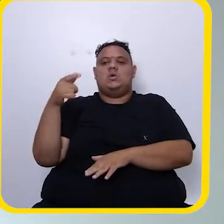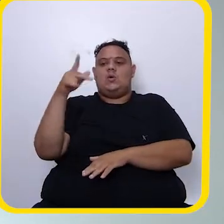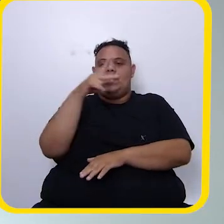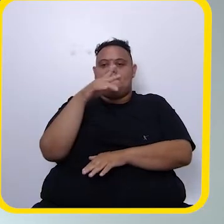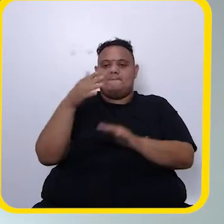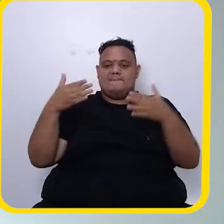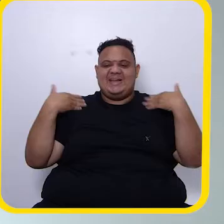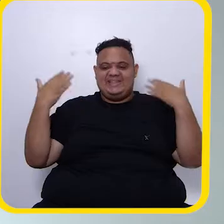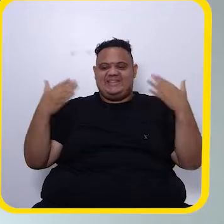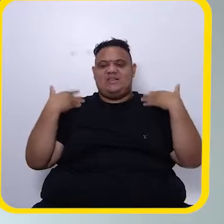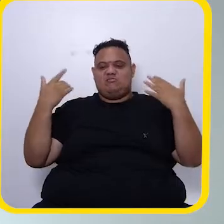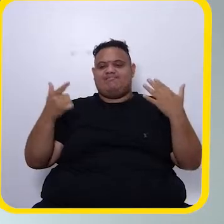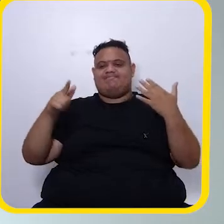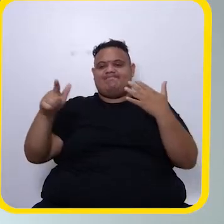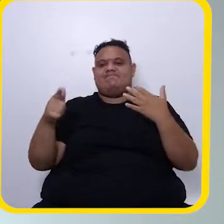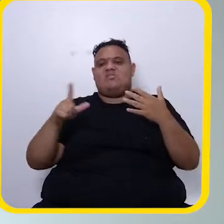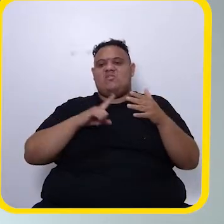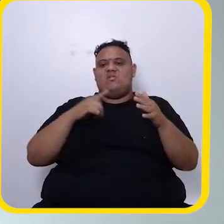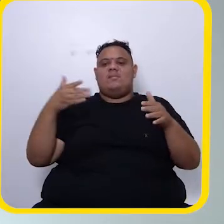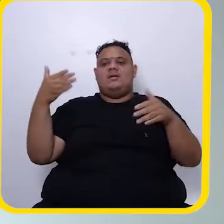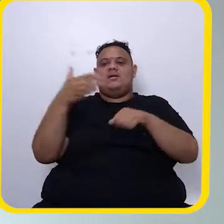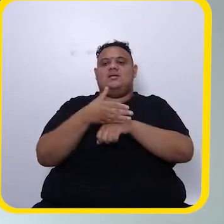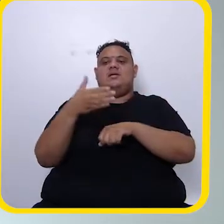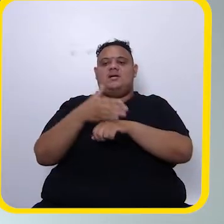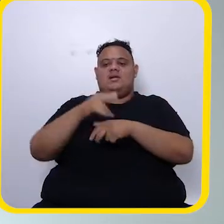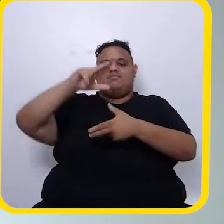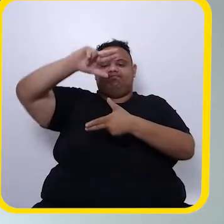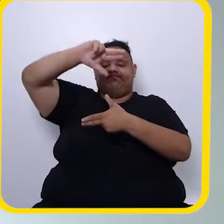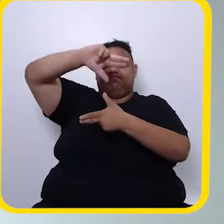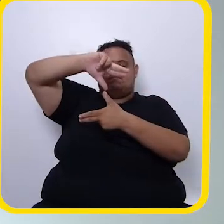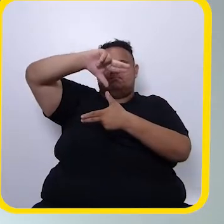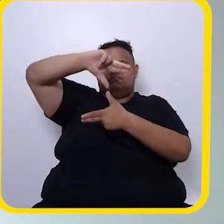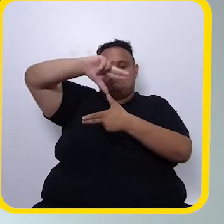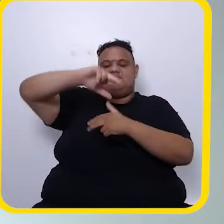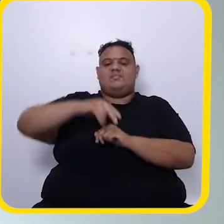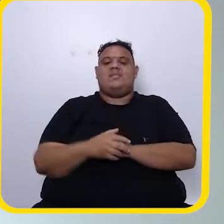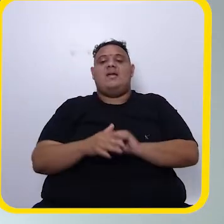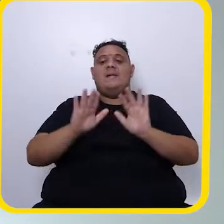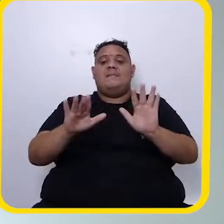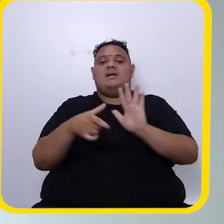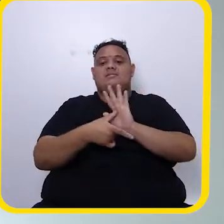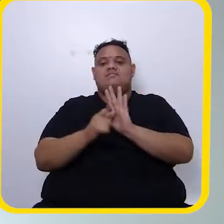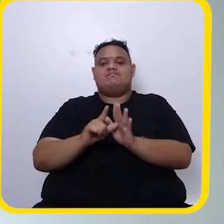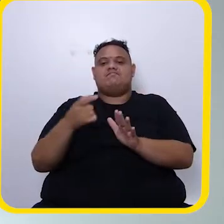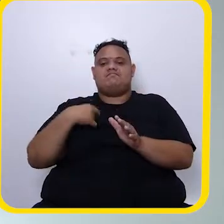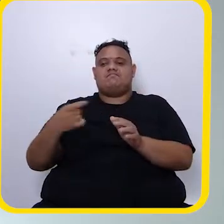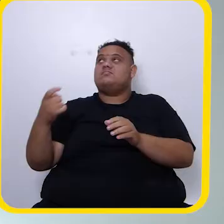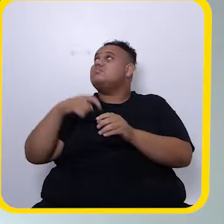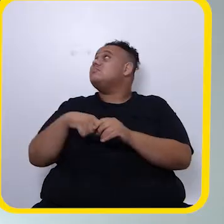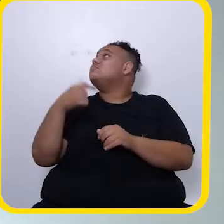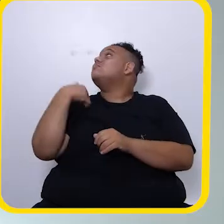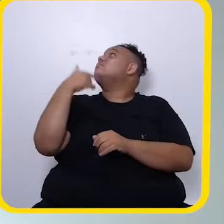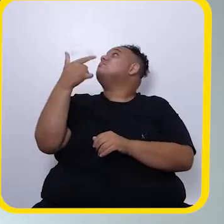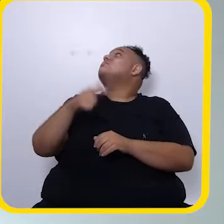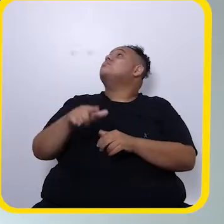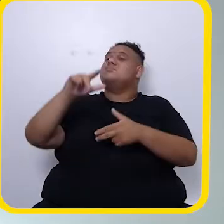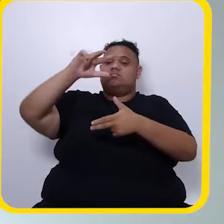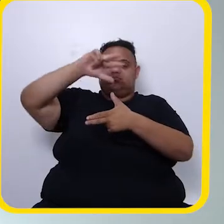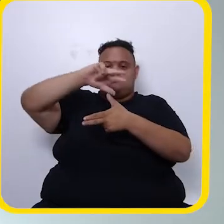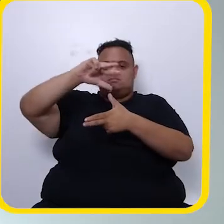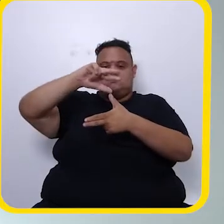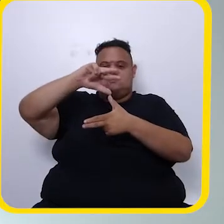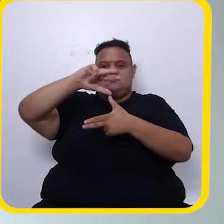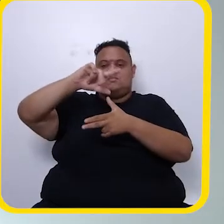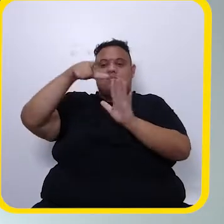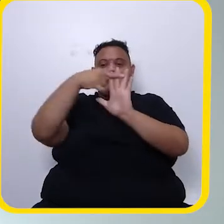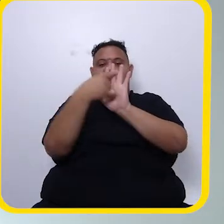no nosso passeio geográfico, vamos agora para a América Central. Mas antes disso, eu vou voltar de novo com aqueles mapas